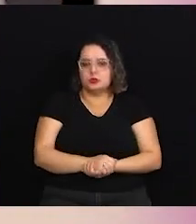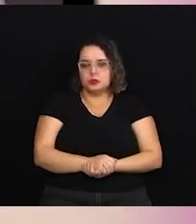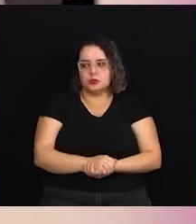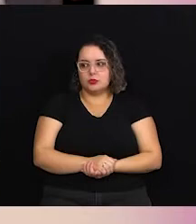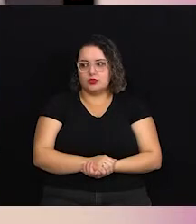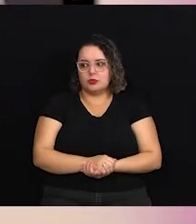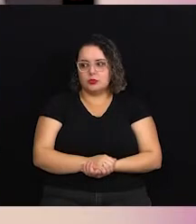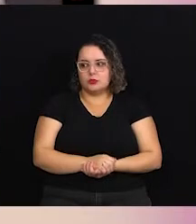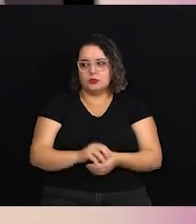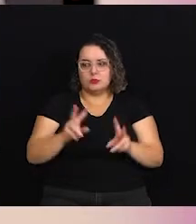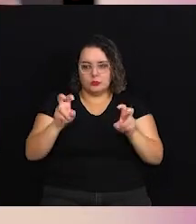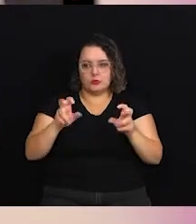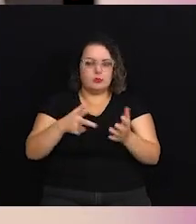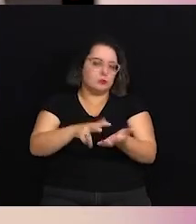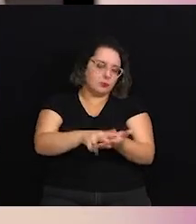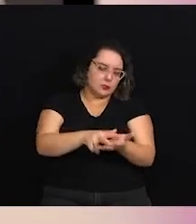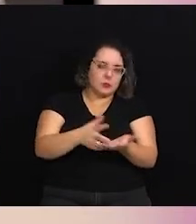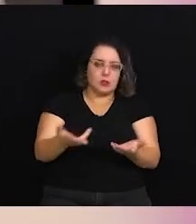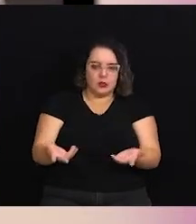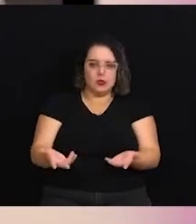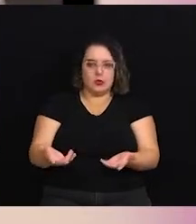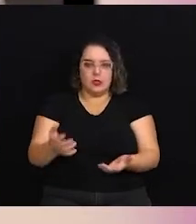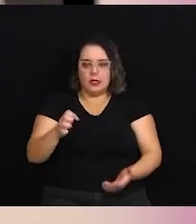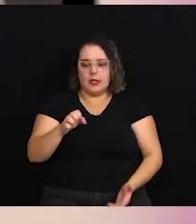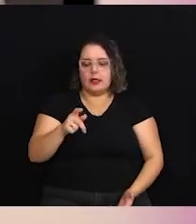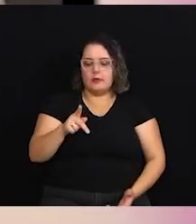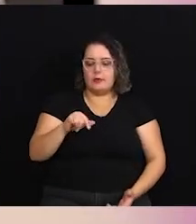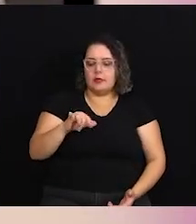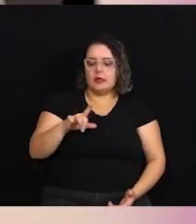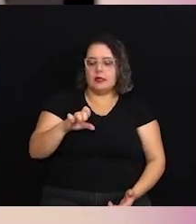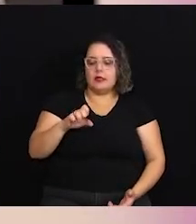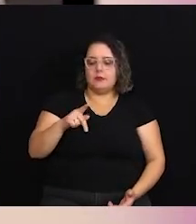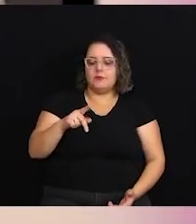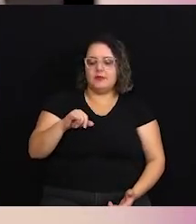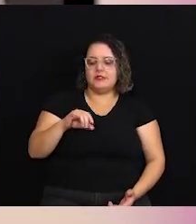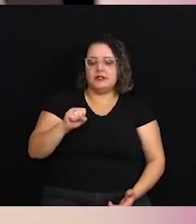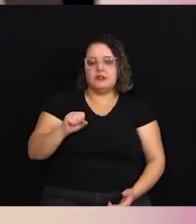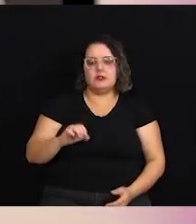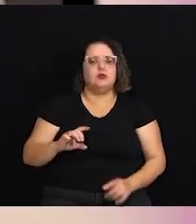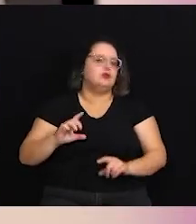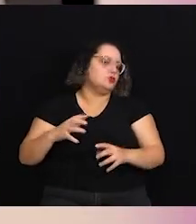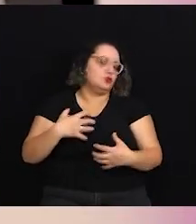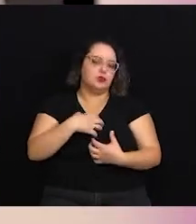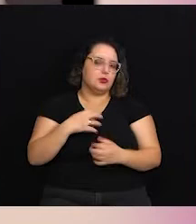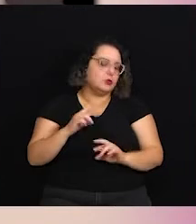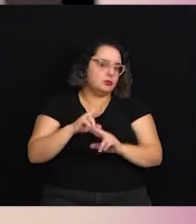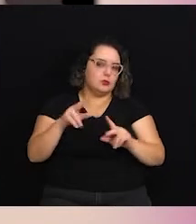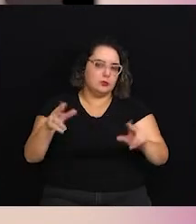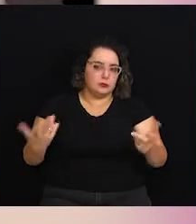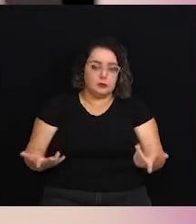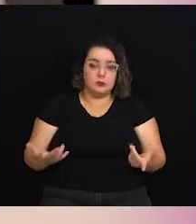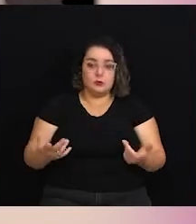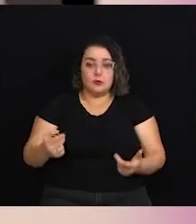epilepsia por dizer mas são causas bem bem diferente mas de uma maneira geral que eu quero deixar aqui com uma